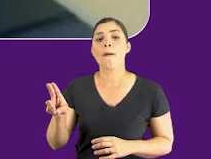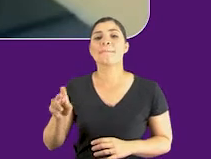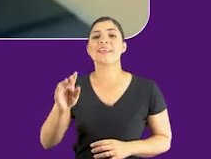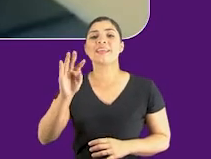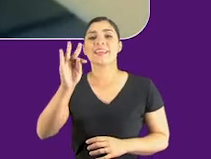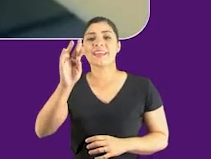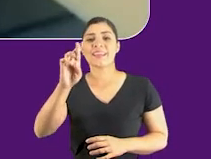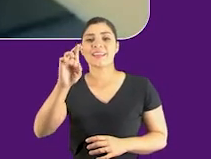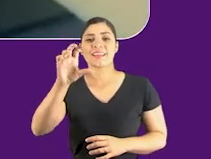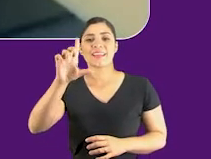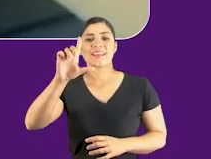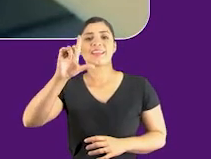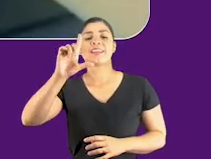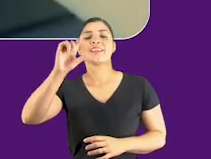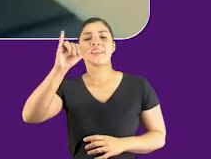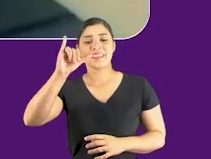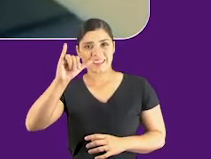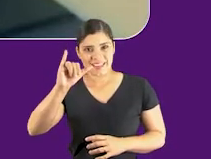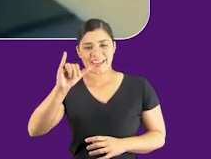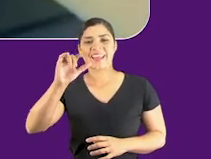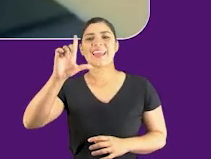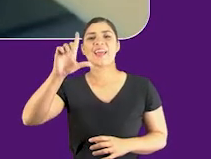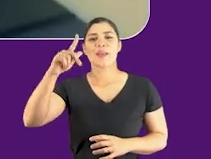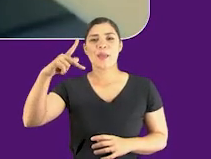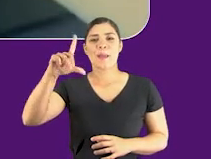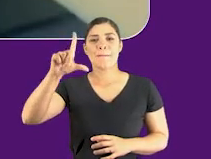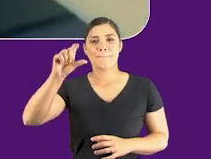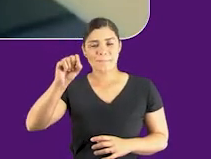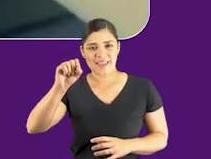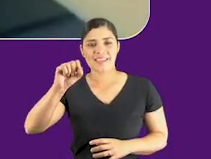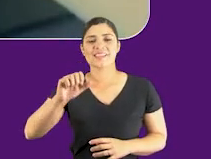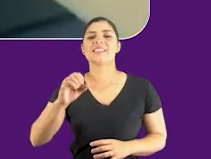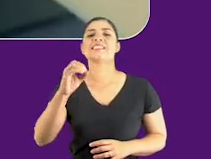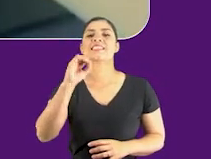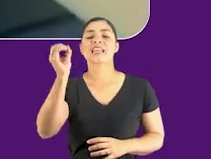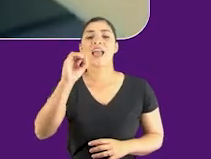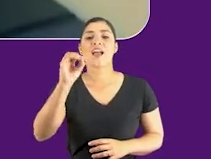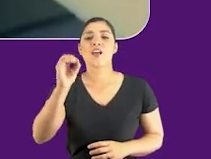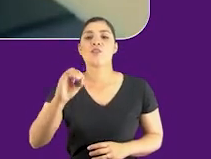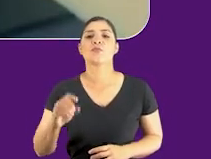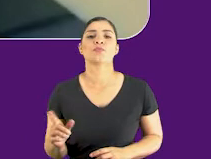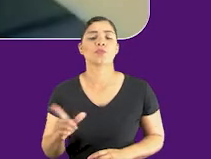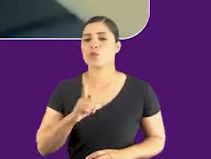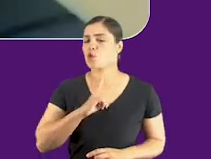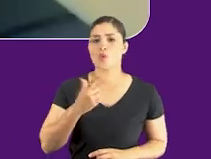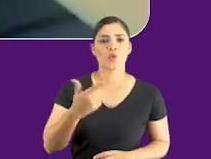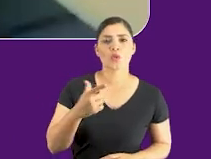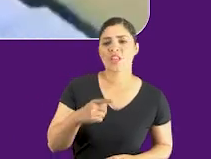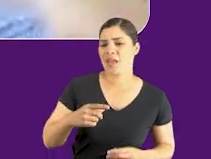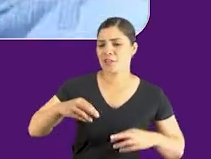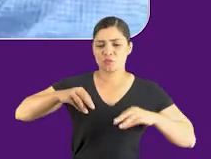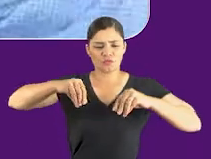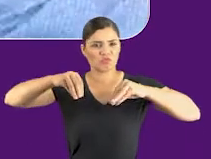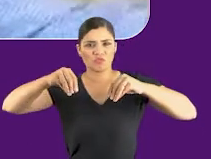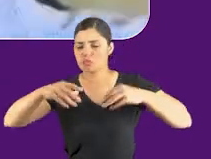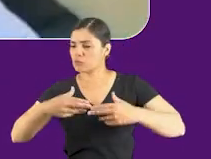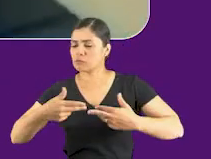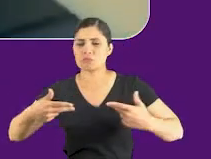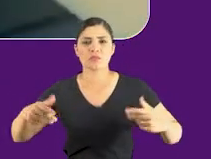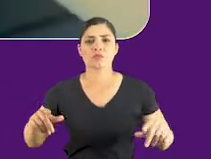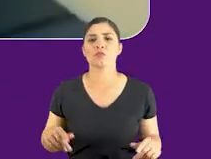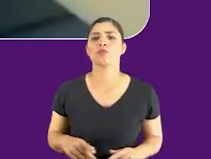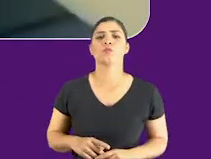que não tem carbono emitido na atmosfera que não usa água e que não joga nenhum